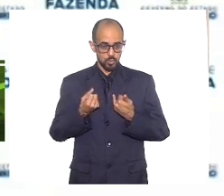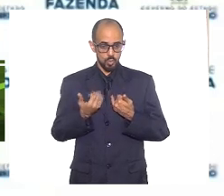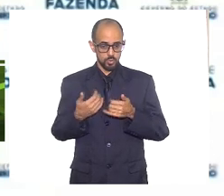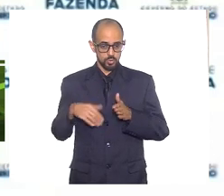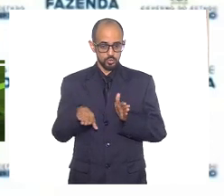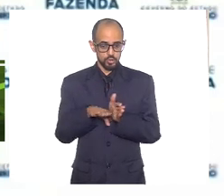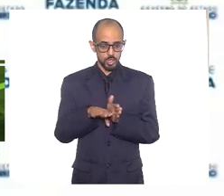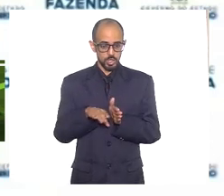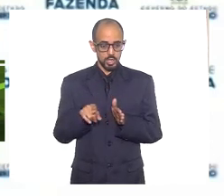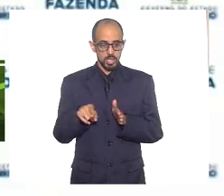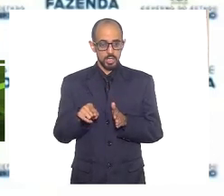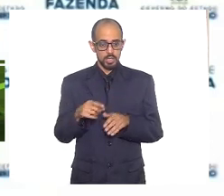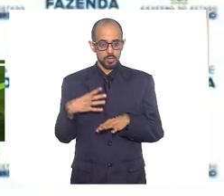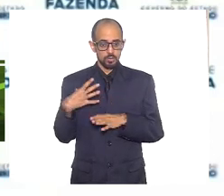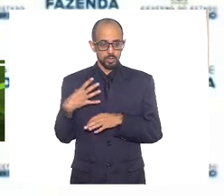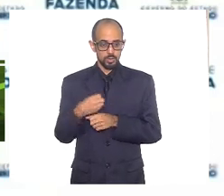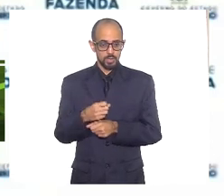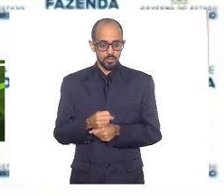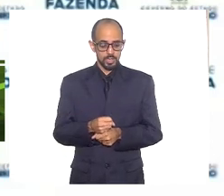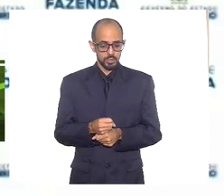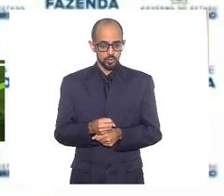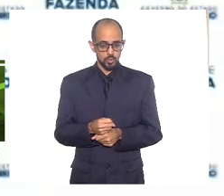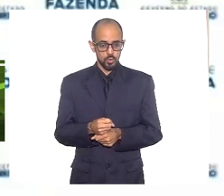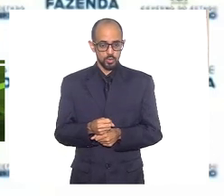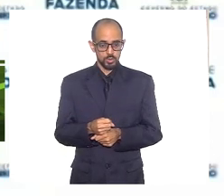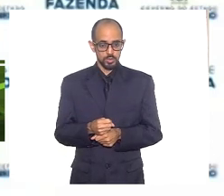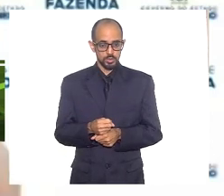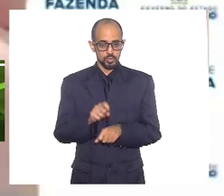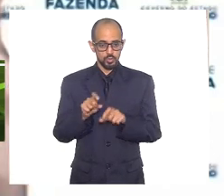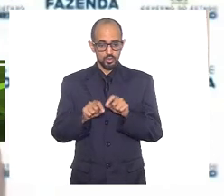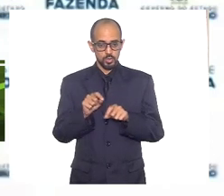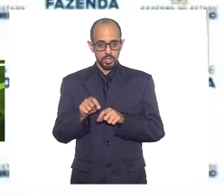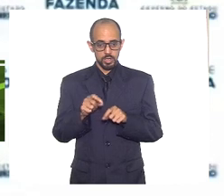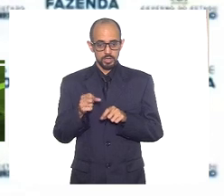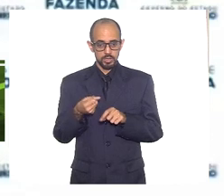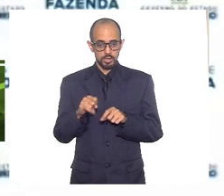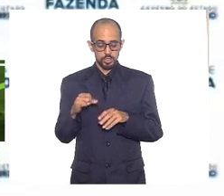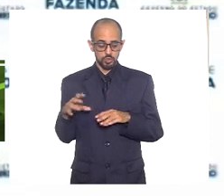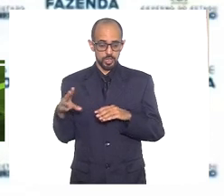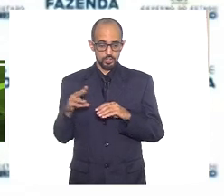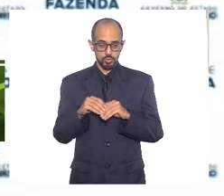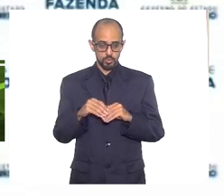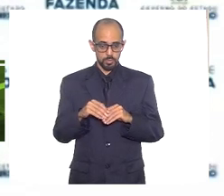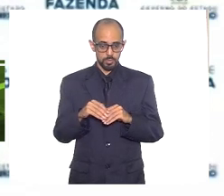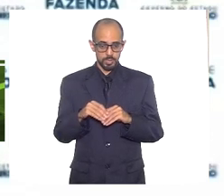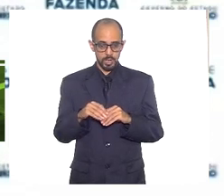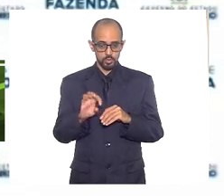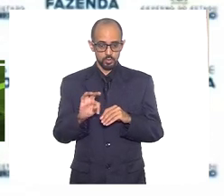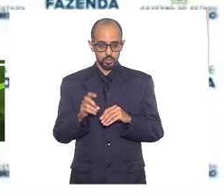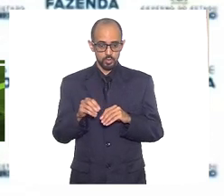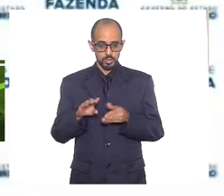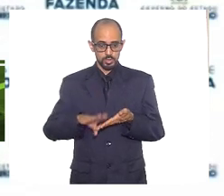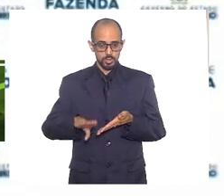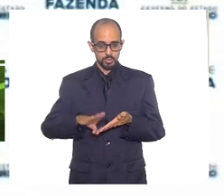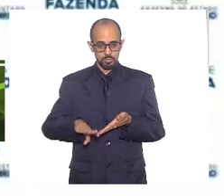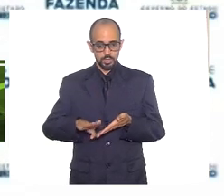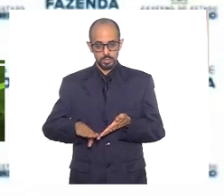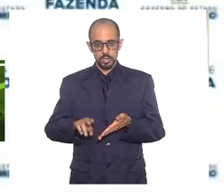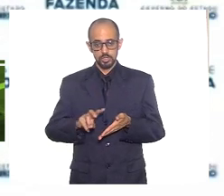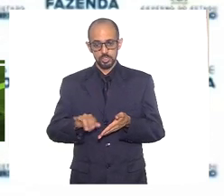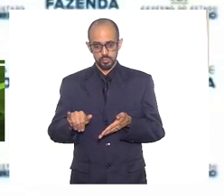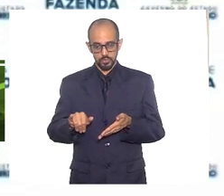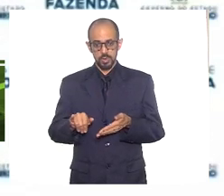votação das contas, de que a gente, se tivesse incluído essas despesas, a gente atingiria o